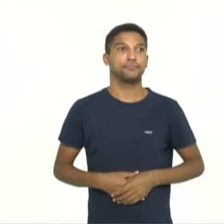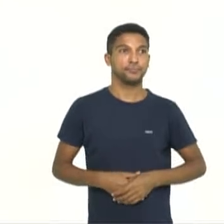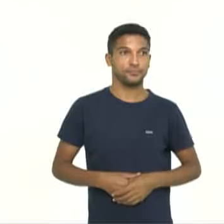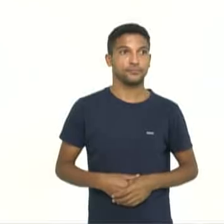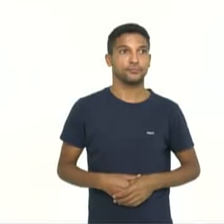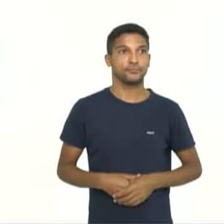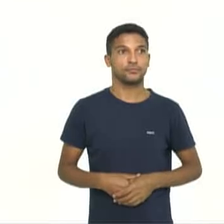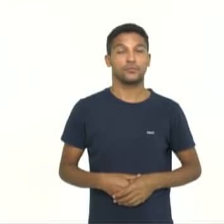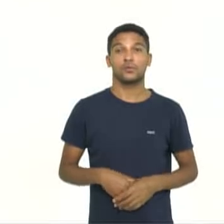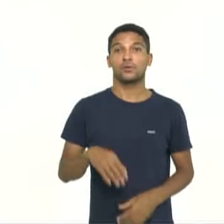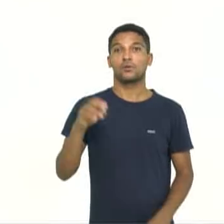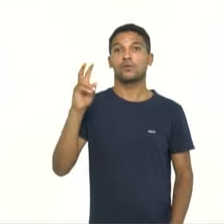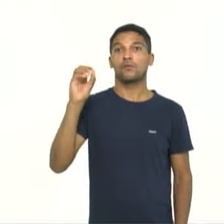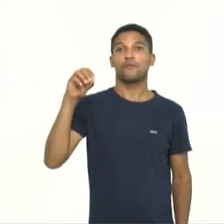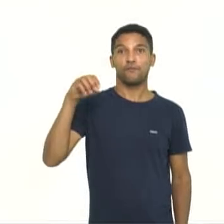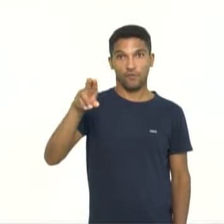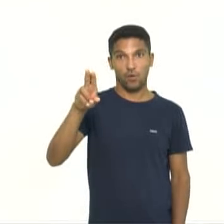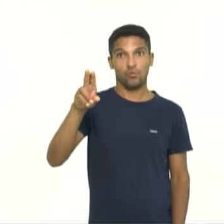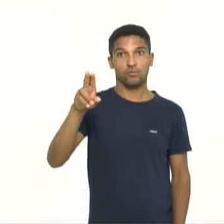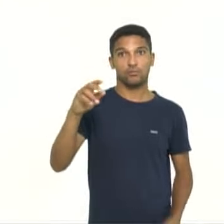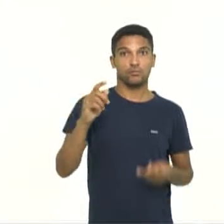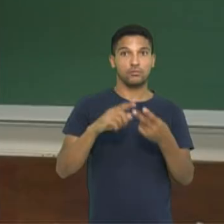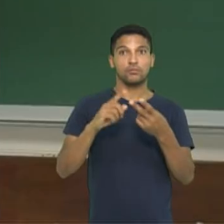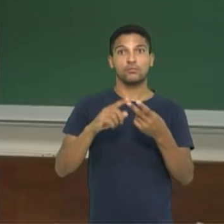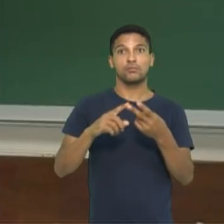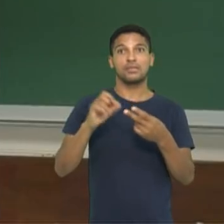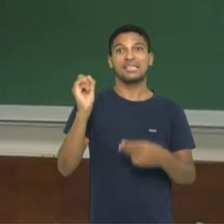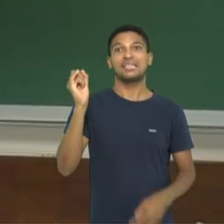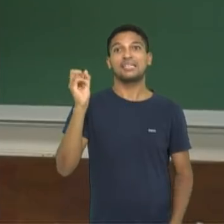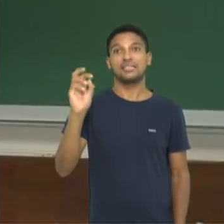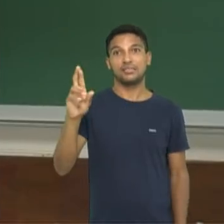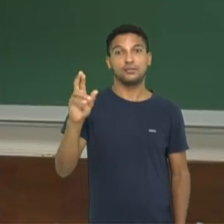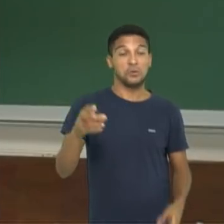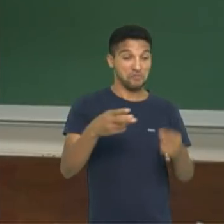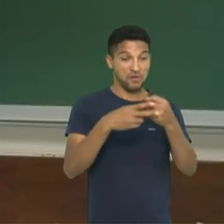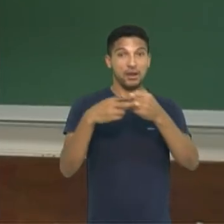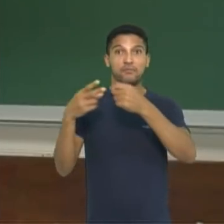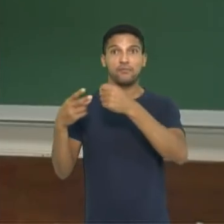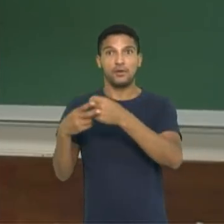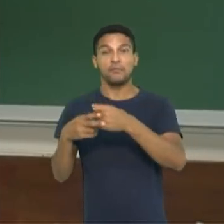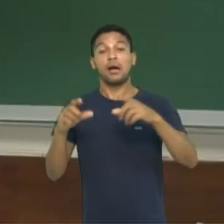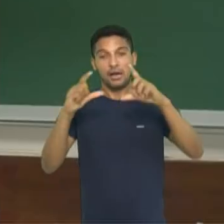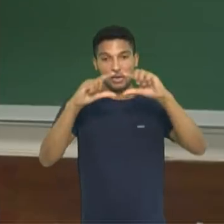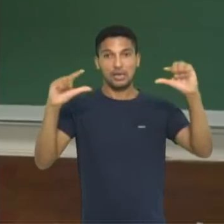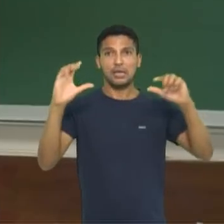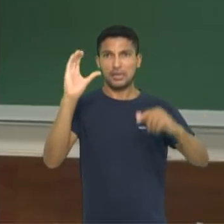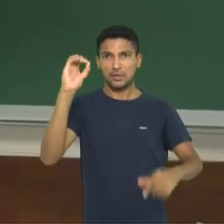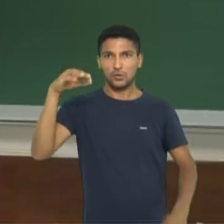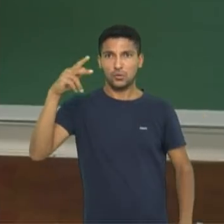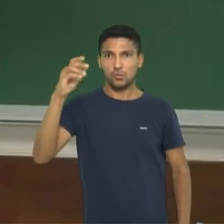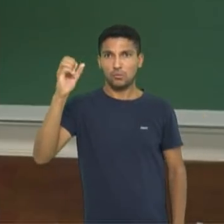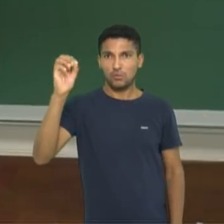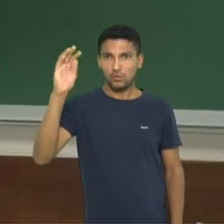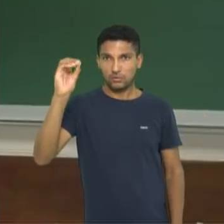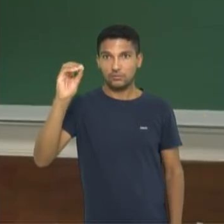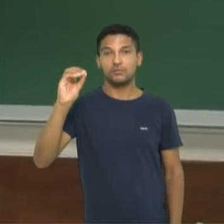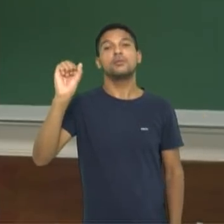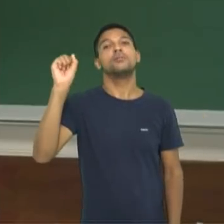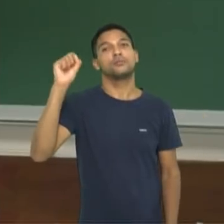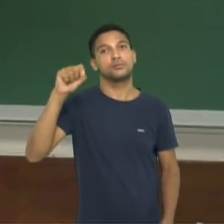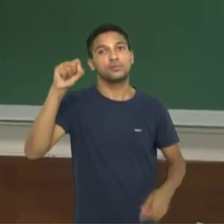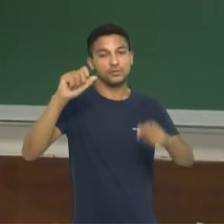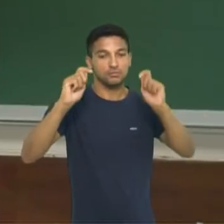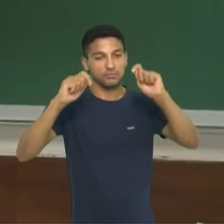que vou é verbo ir e contar é verbo contar, portanto, são 2 verbos, 2 orações. Acabei marcando o período composto. Sim, é possível